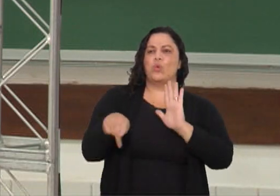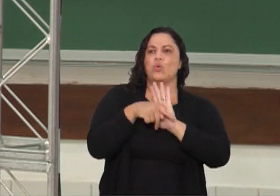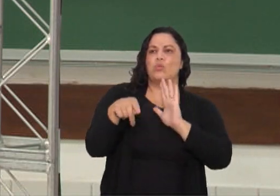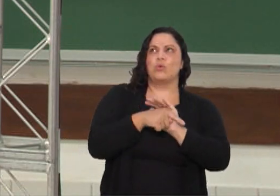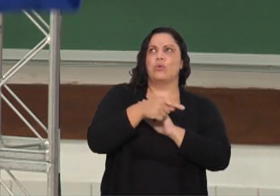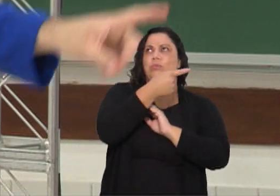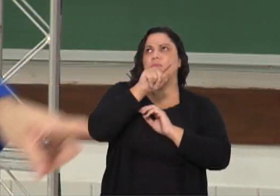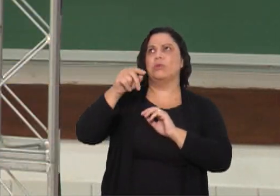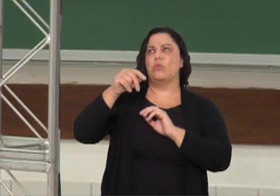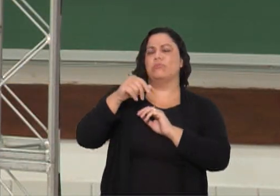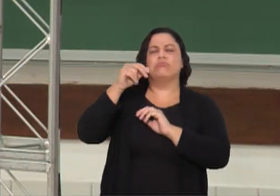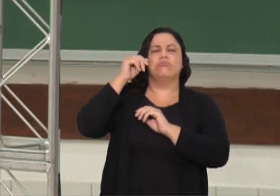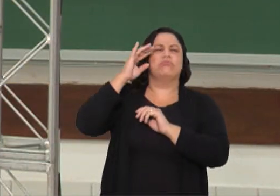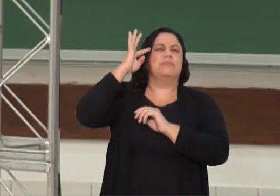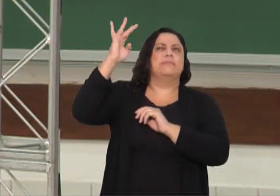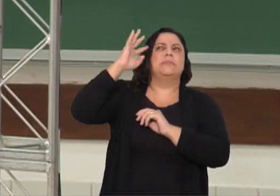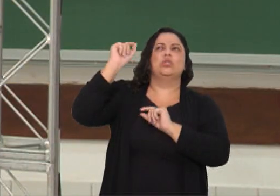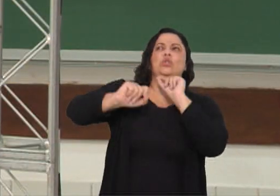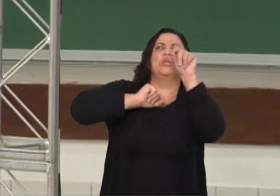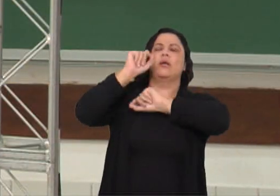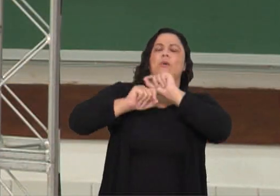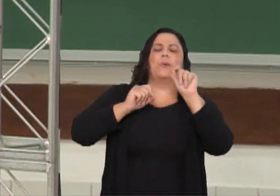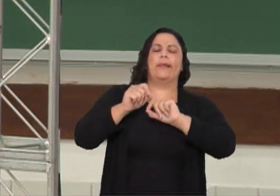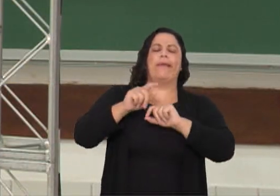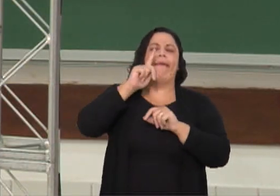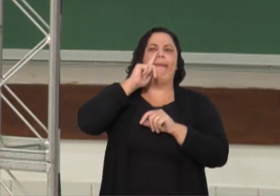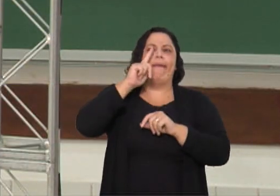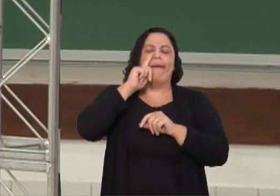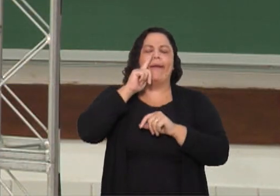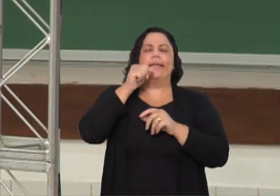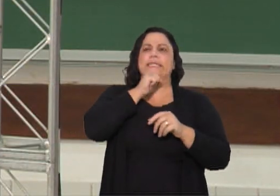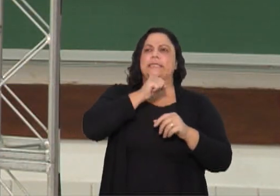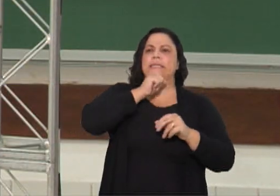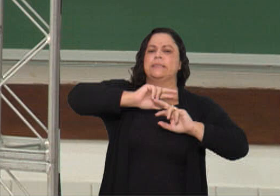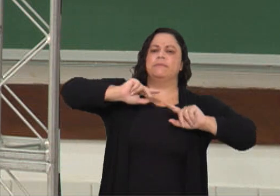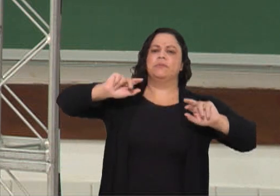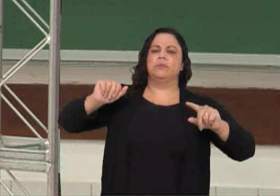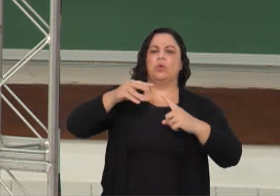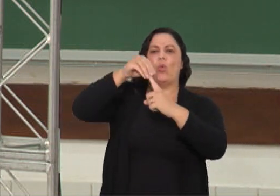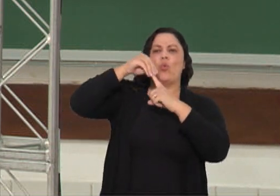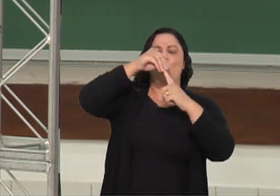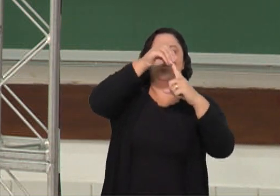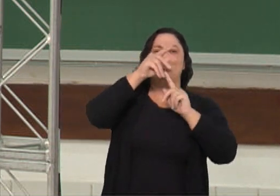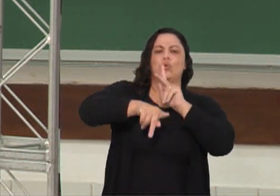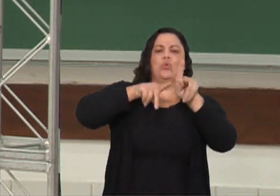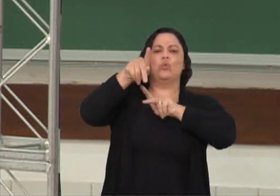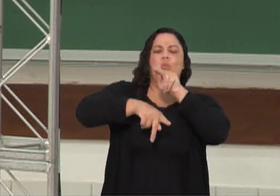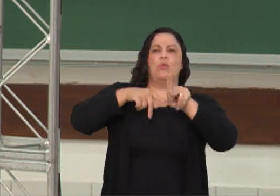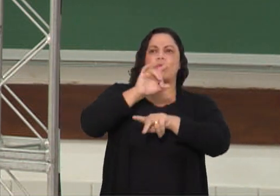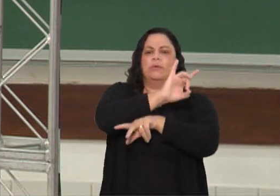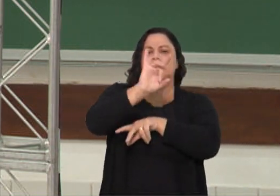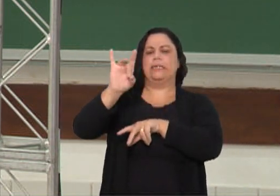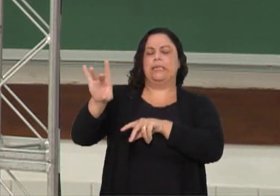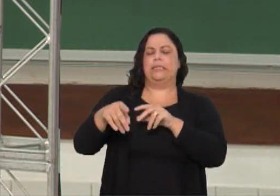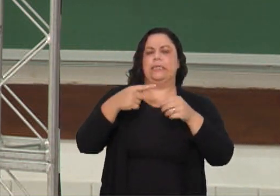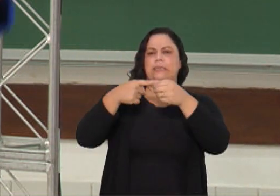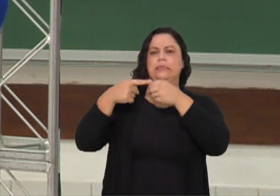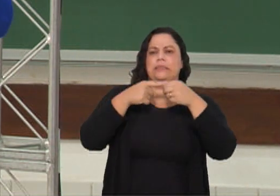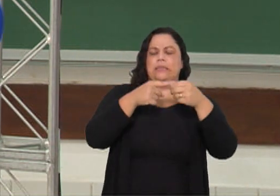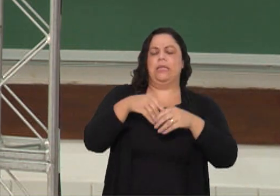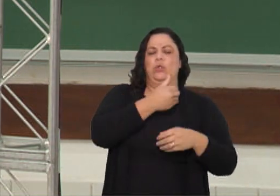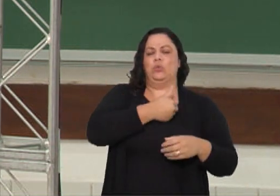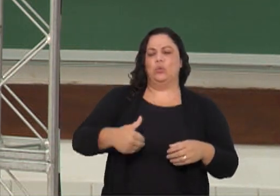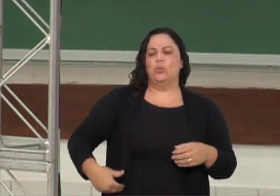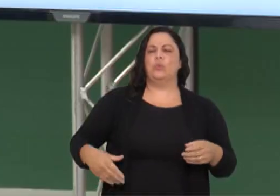uma Grécia, né, um país único, ou a Grécia Antiga era um único povo. Na verdade, cada cidade tinha seu governo, sua